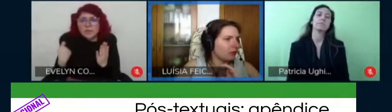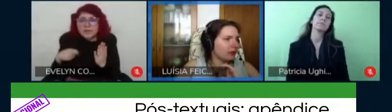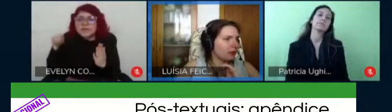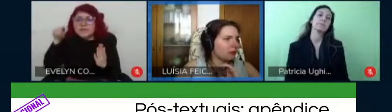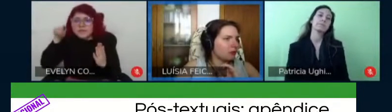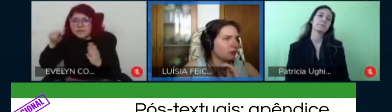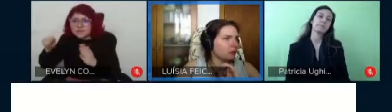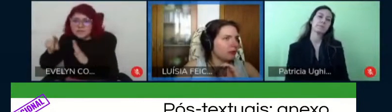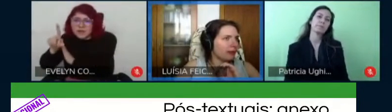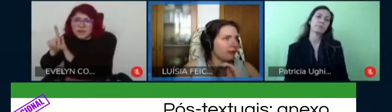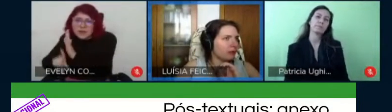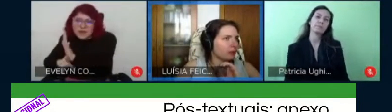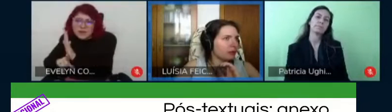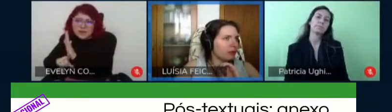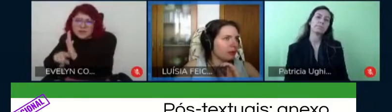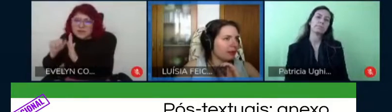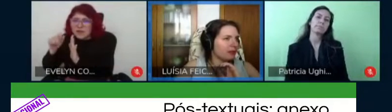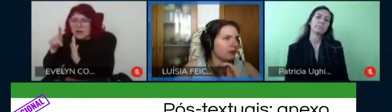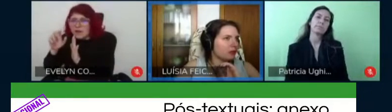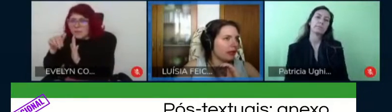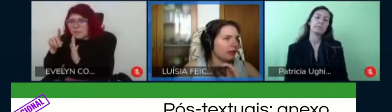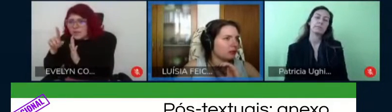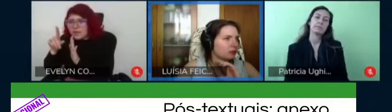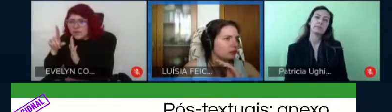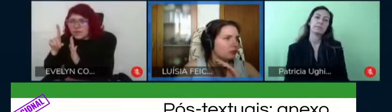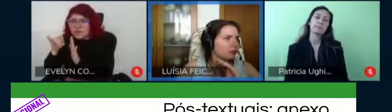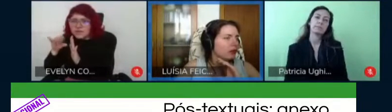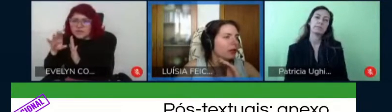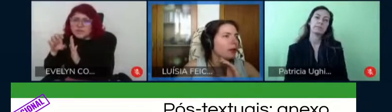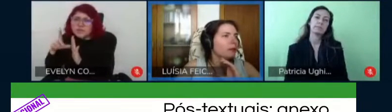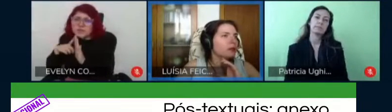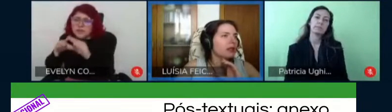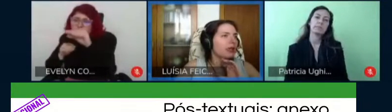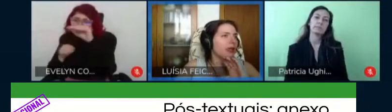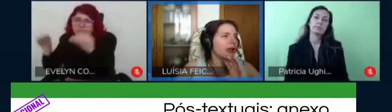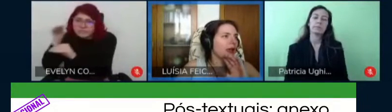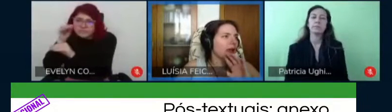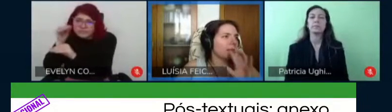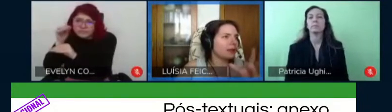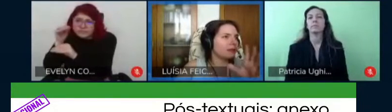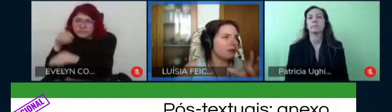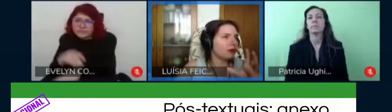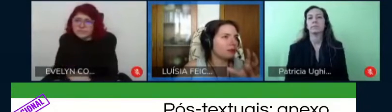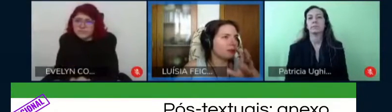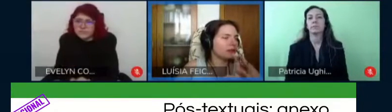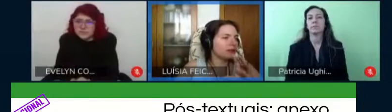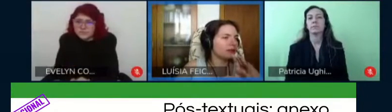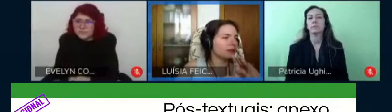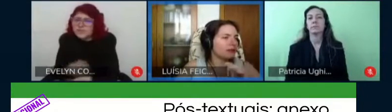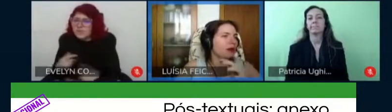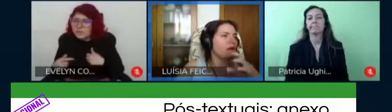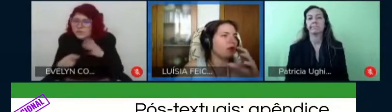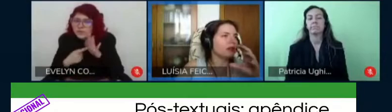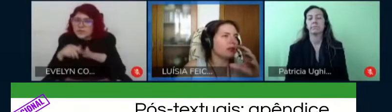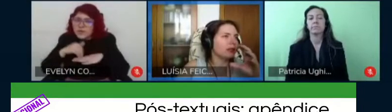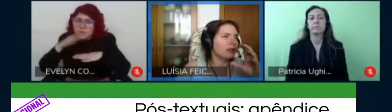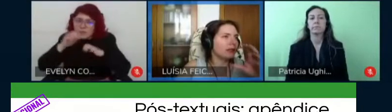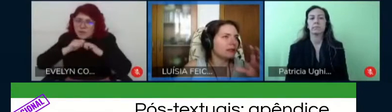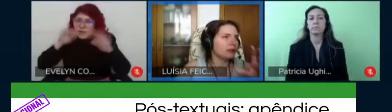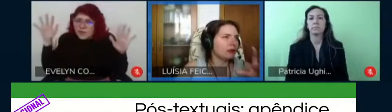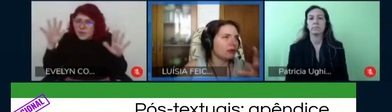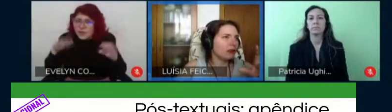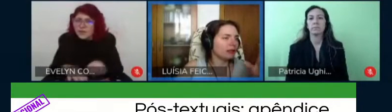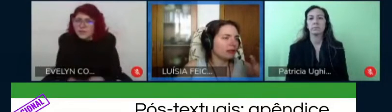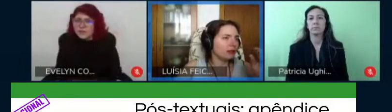lógica, eu vou falar um pouco vou mostrar o apêndice e o anexo juntos, porque é a mesma forma de apresentação. A ordem